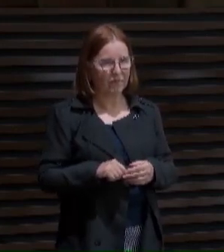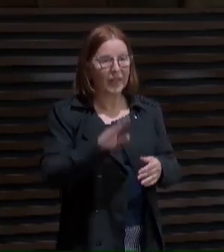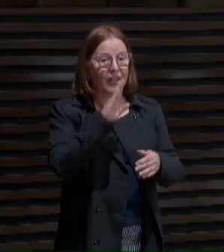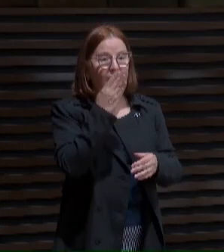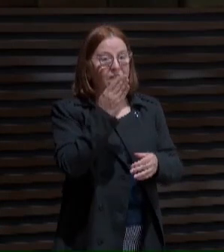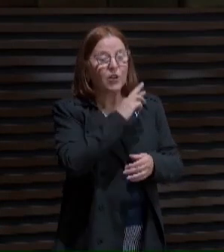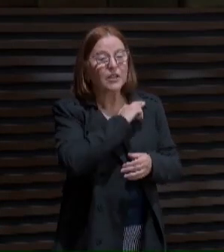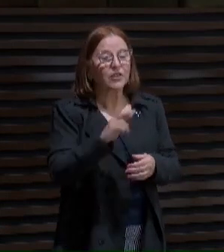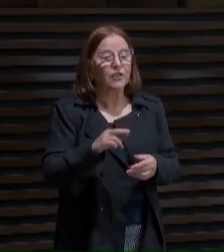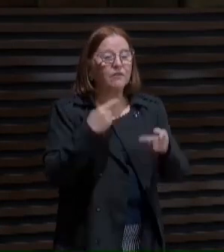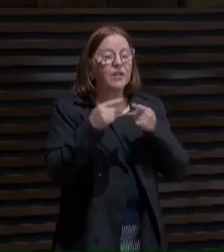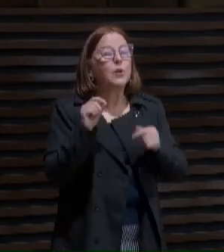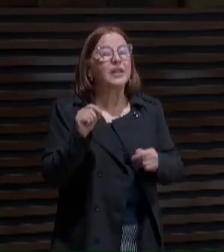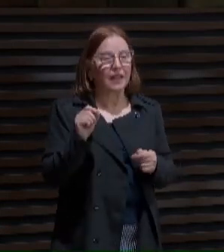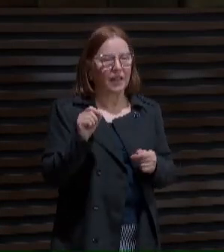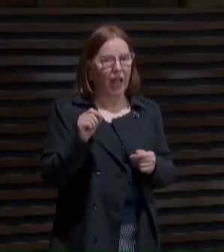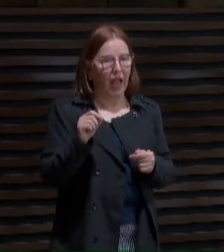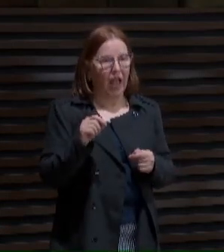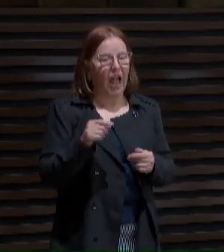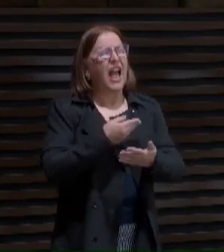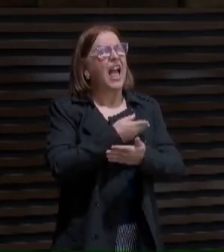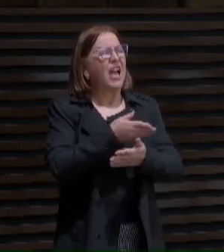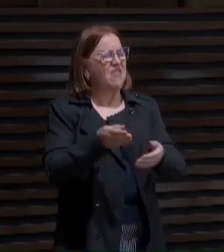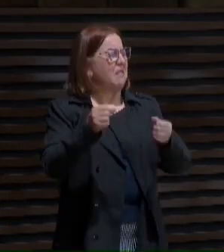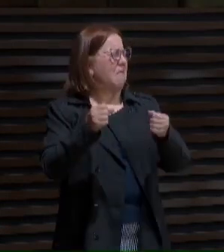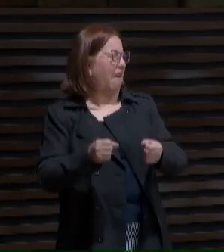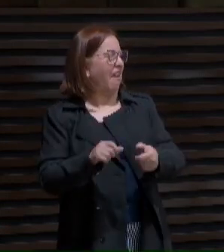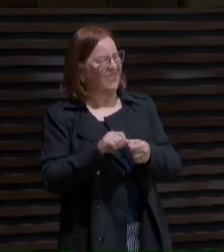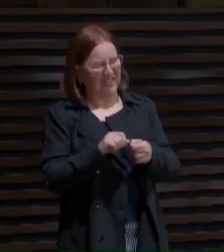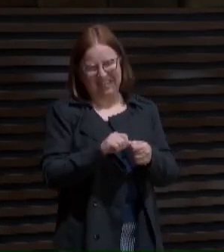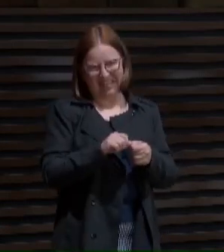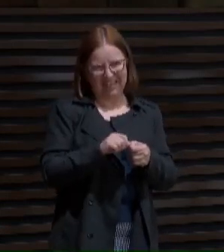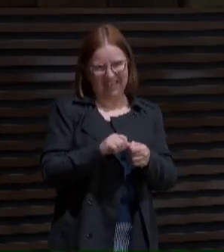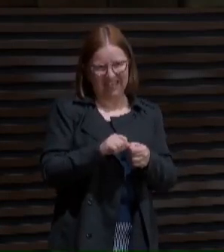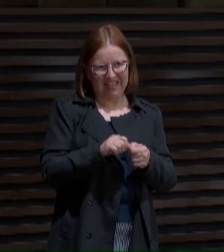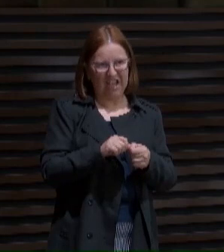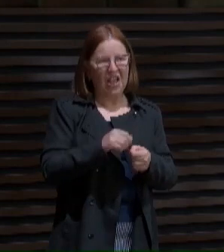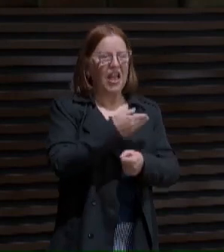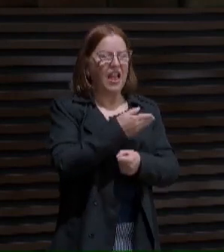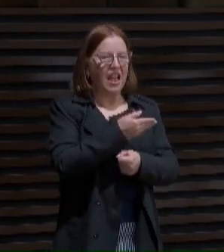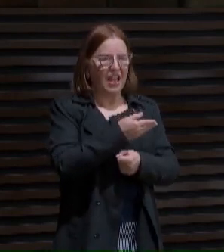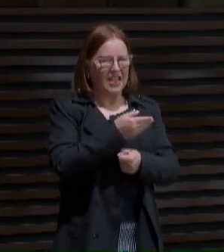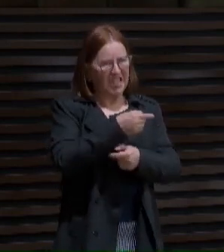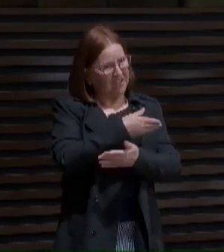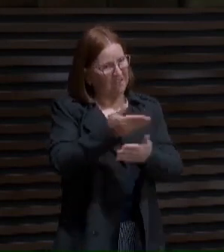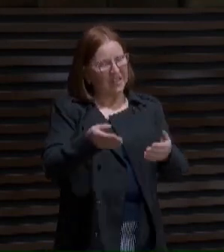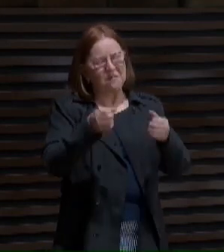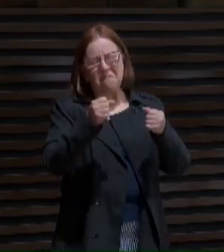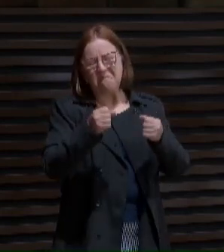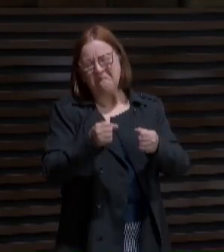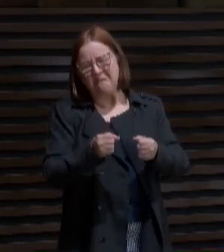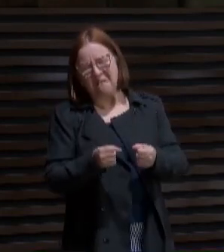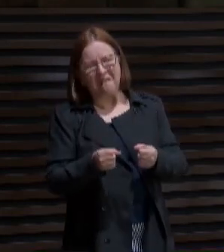diz? Ela vai dizer que você pode fazer, que você tem condições de fazer, que você